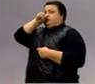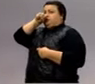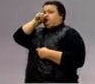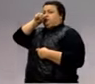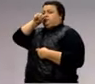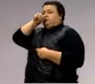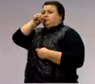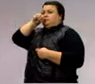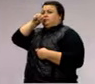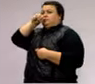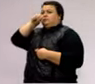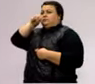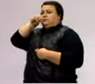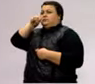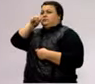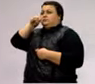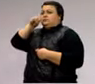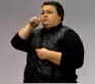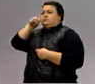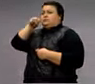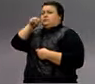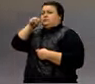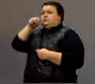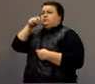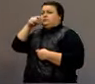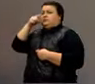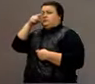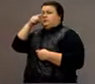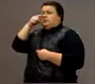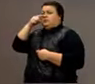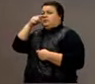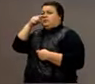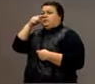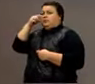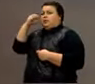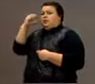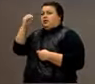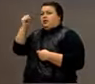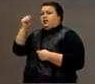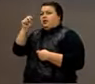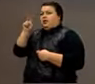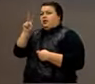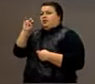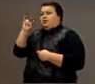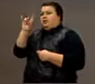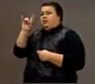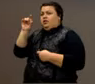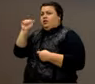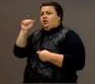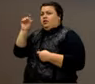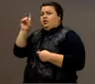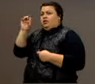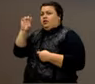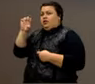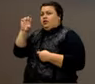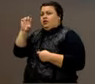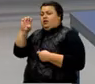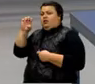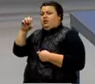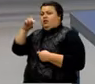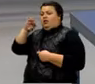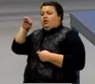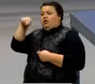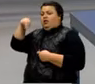Aqui a cavidade nasal, que é essa região aqui, vai aquecer e